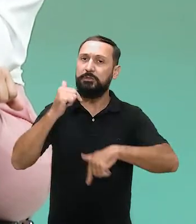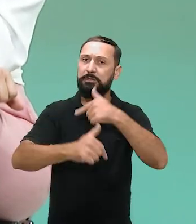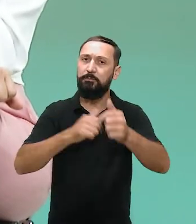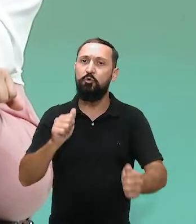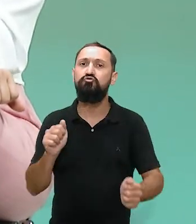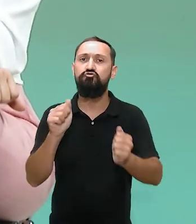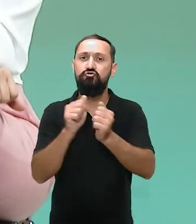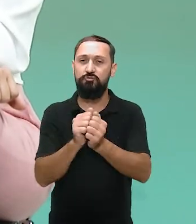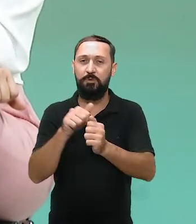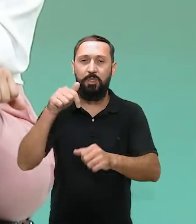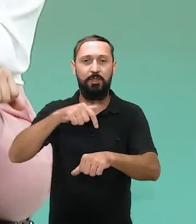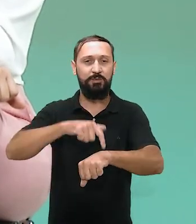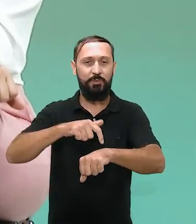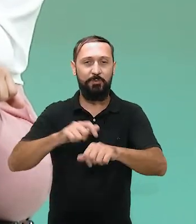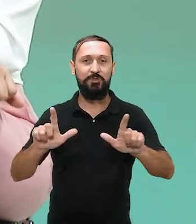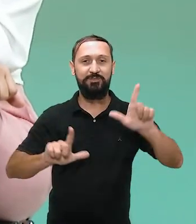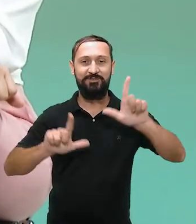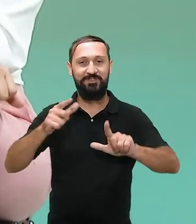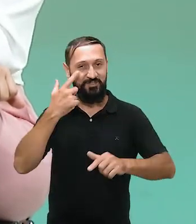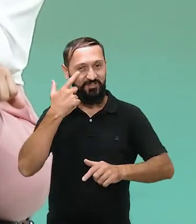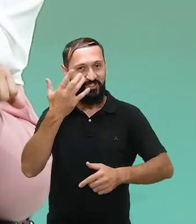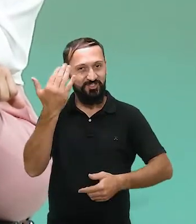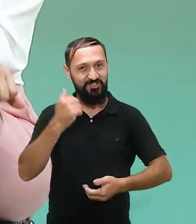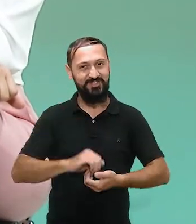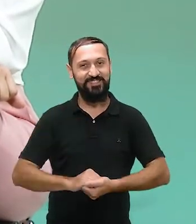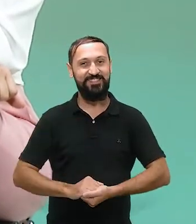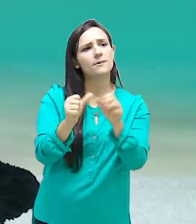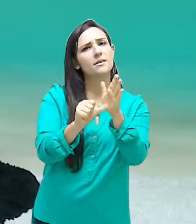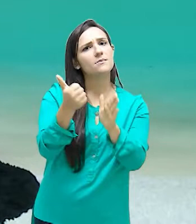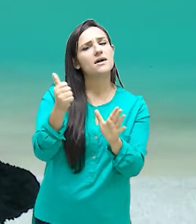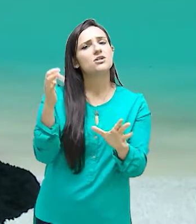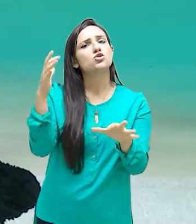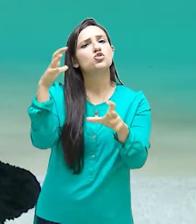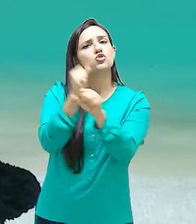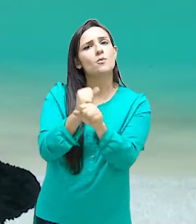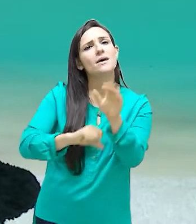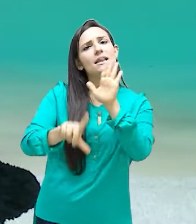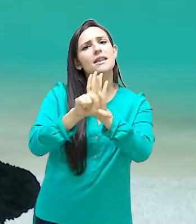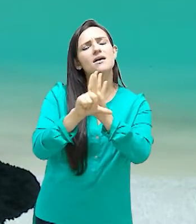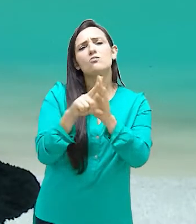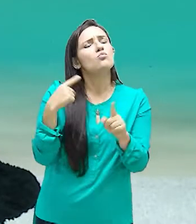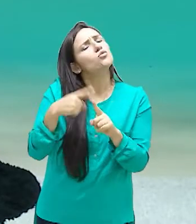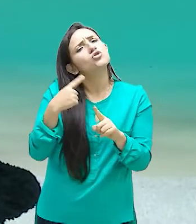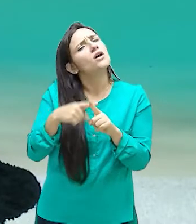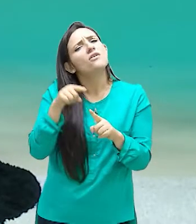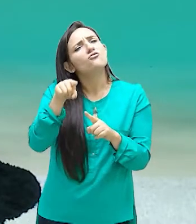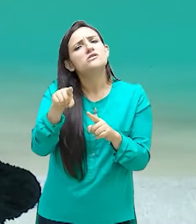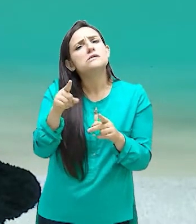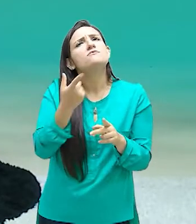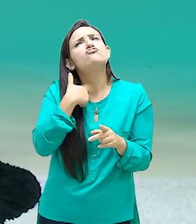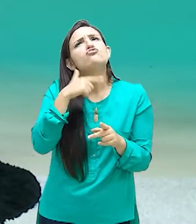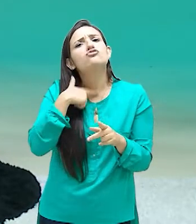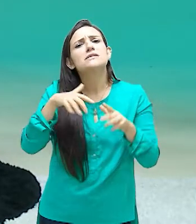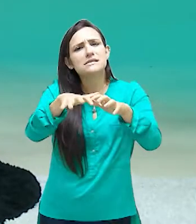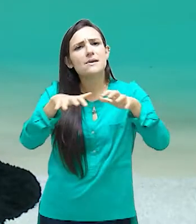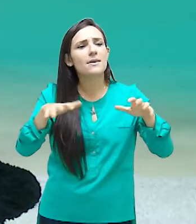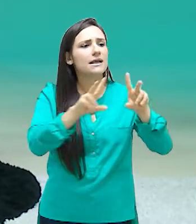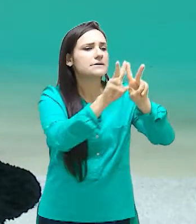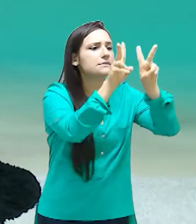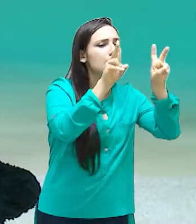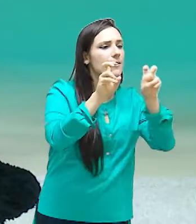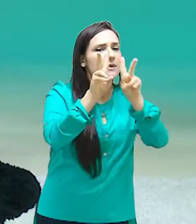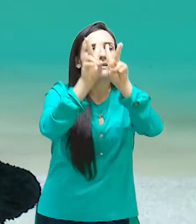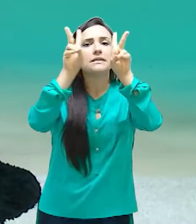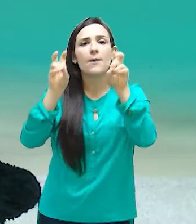participaram em peso dessa edição. Confiram com a gente? Como que surgiu essa ideia de juntar por eixos temáticos os